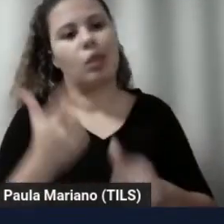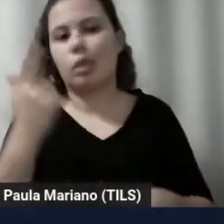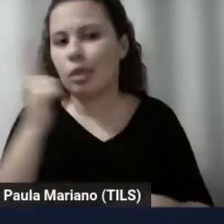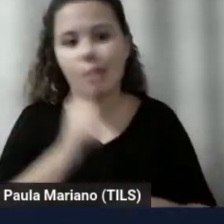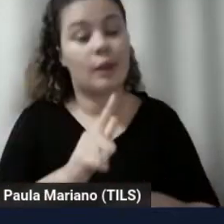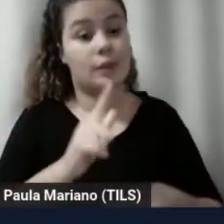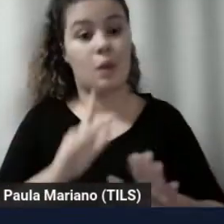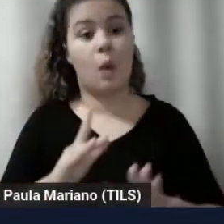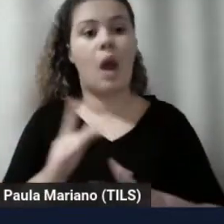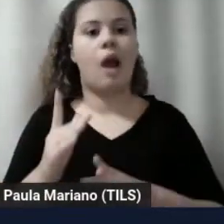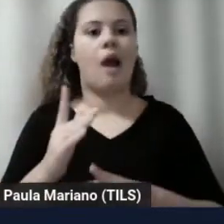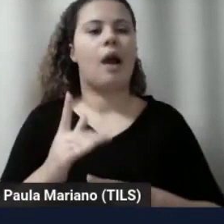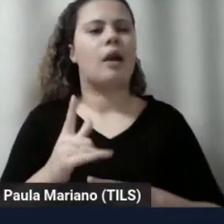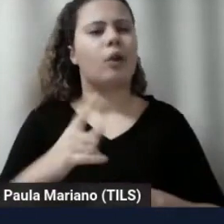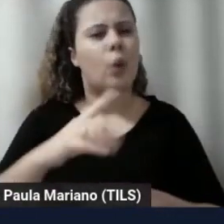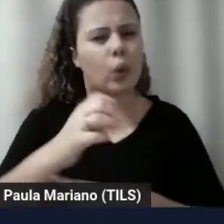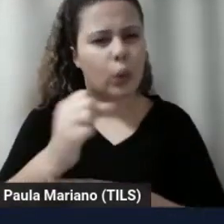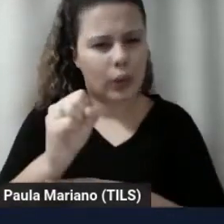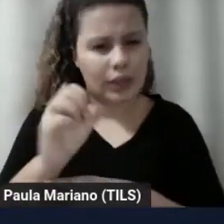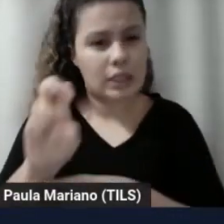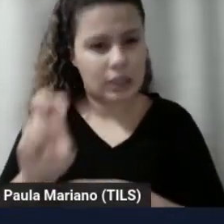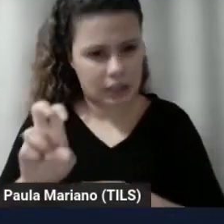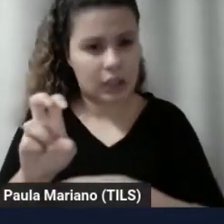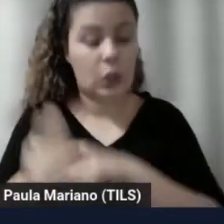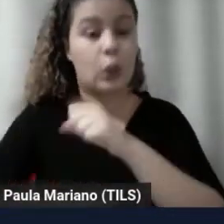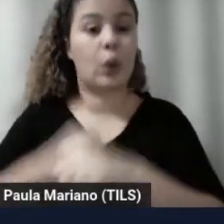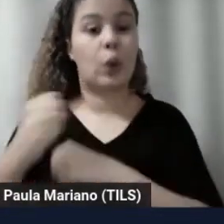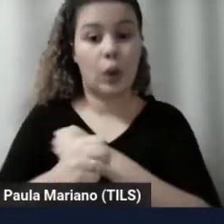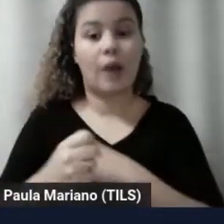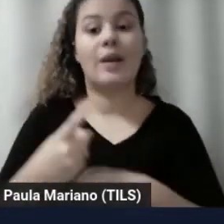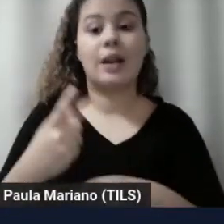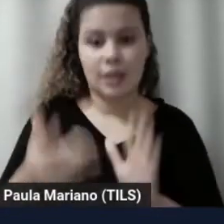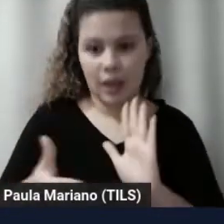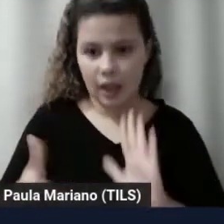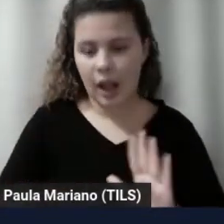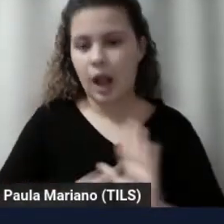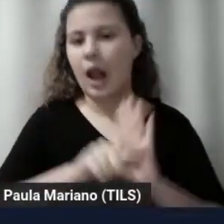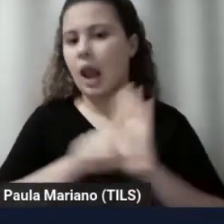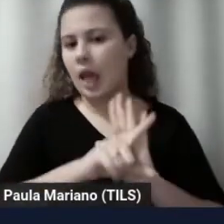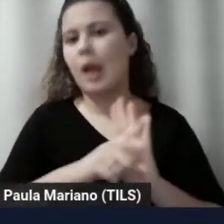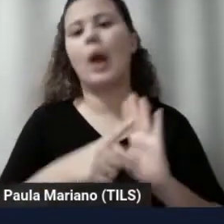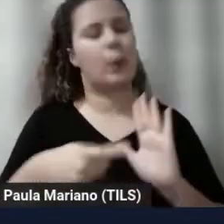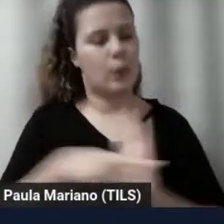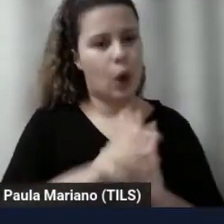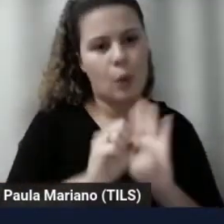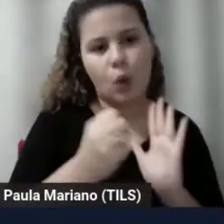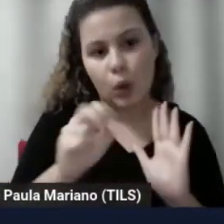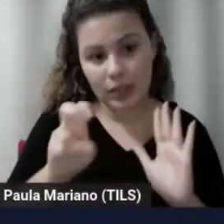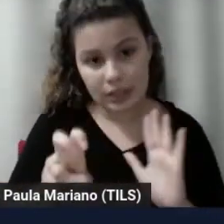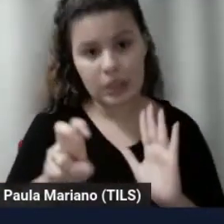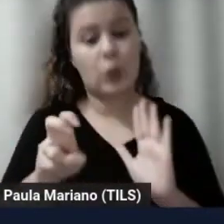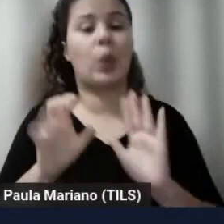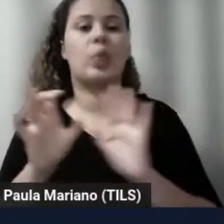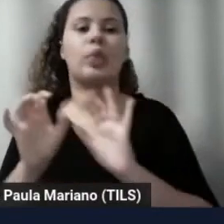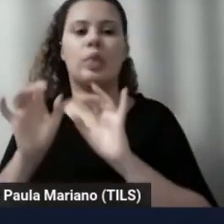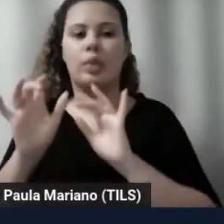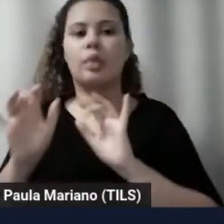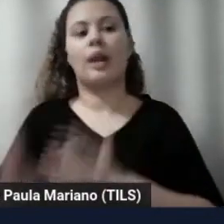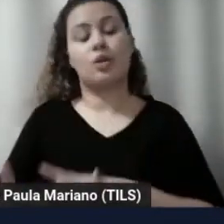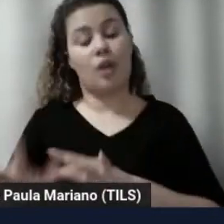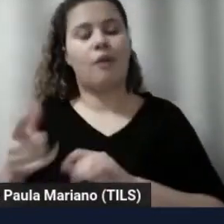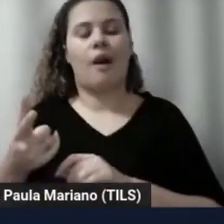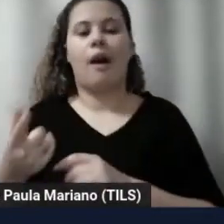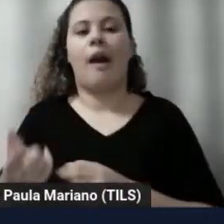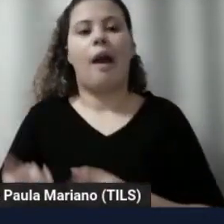95 colocava teto sobre os gastos sociais e estrutura do Estado e deixava a dívida, o gasto com a dívida fora.